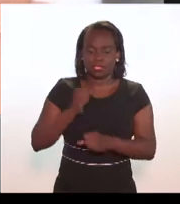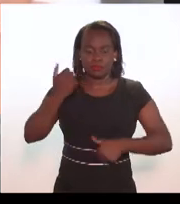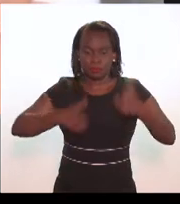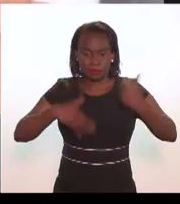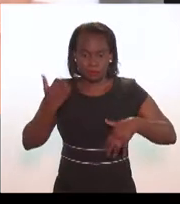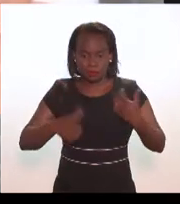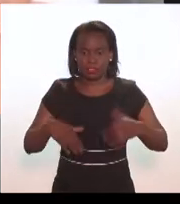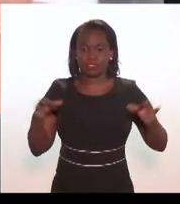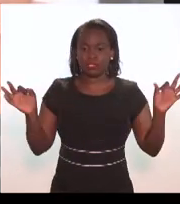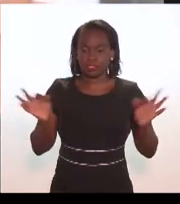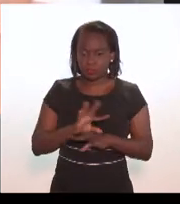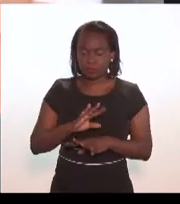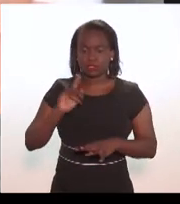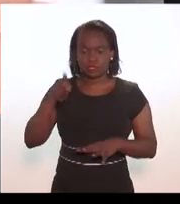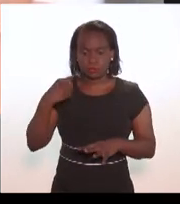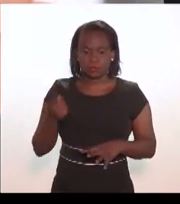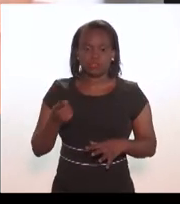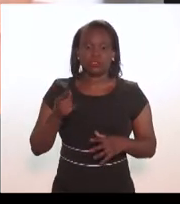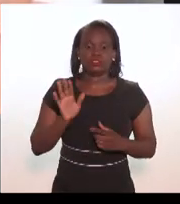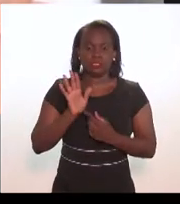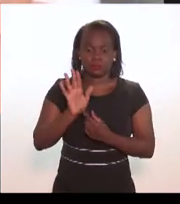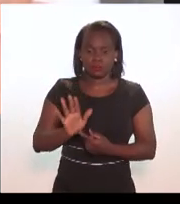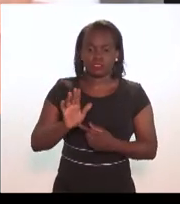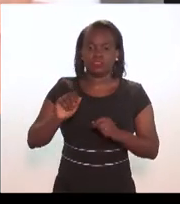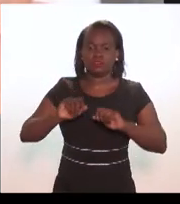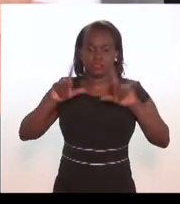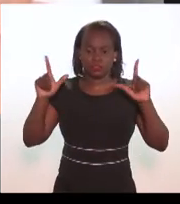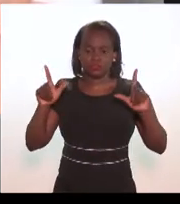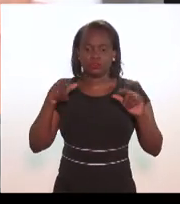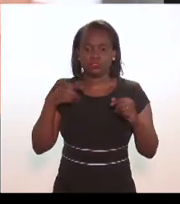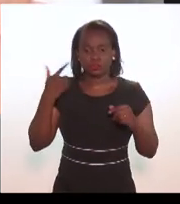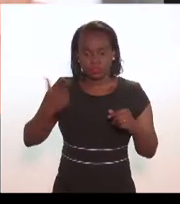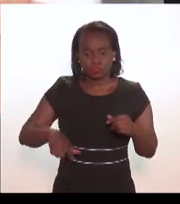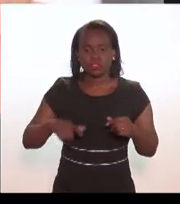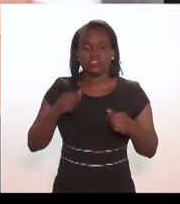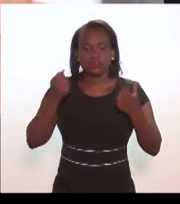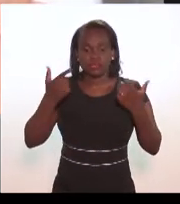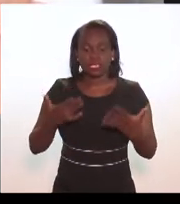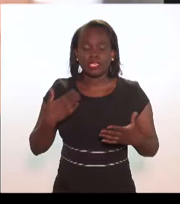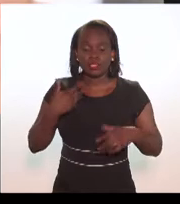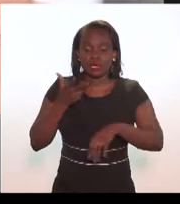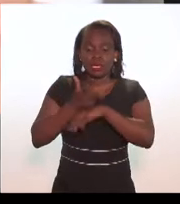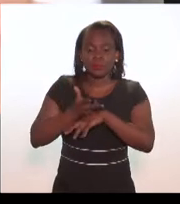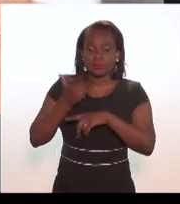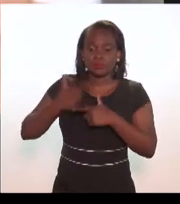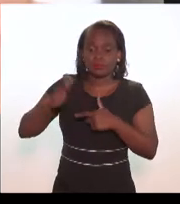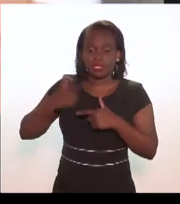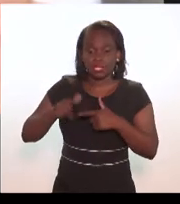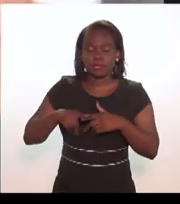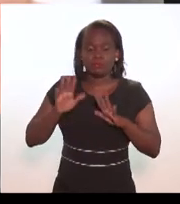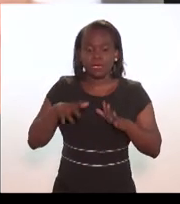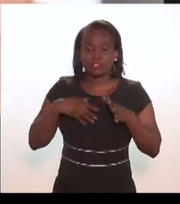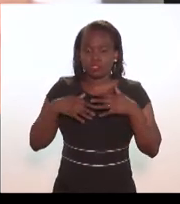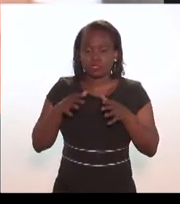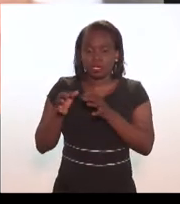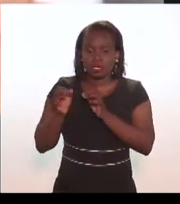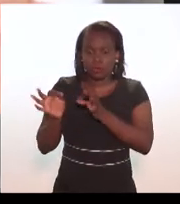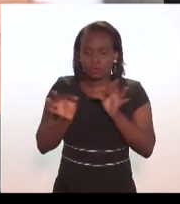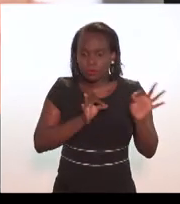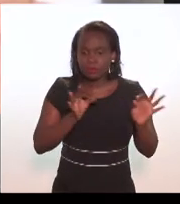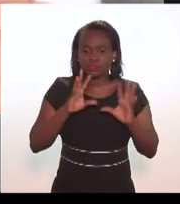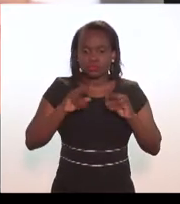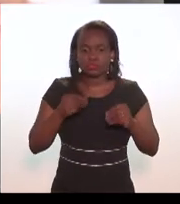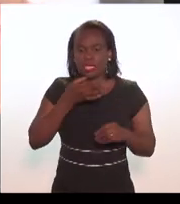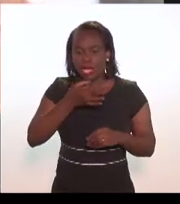e a apresentação do secretário. Só mais uma vez dizendo, estou com problema na minha câmera, mas estou acompanhando tudo pelo áudio, estou à